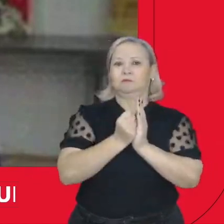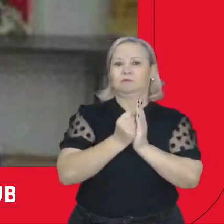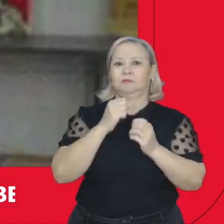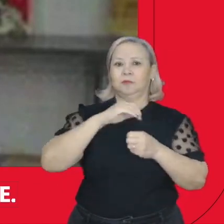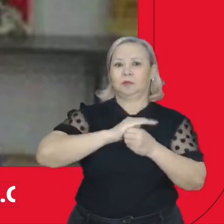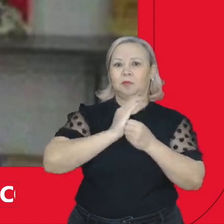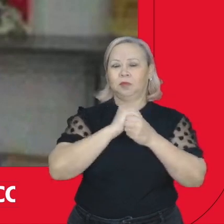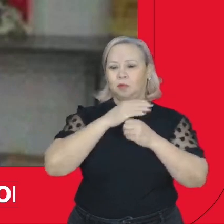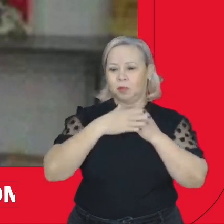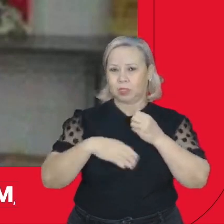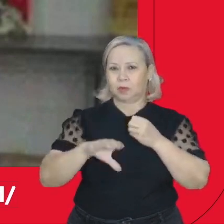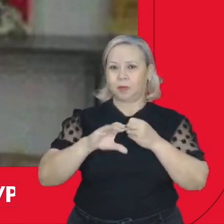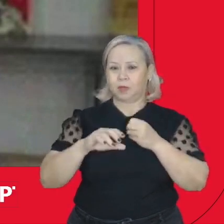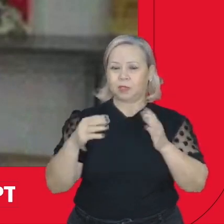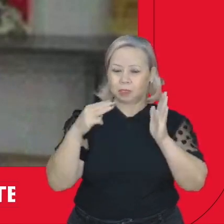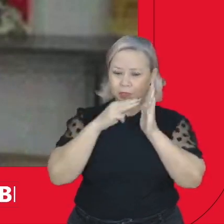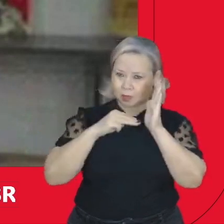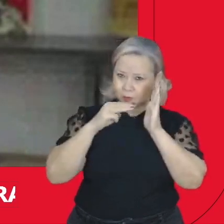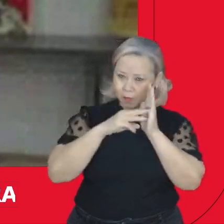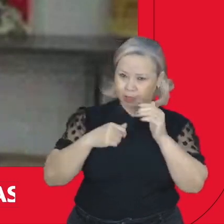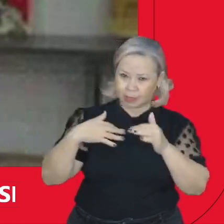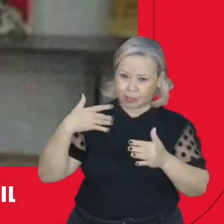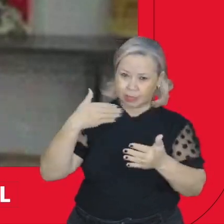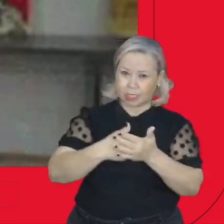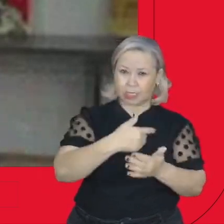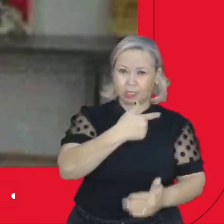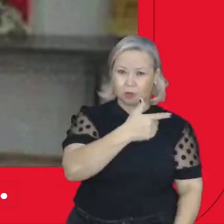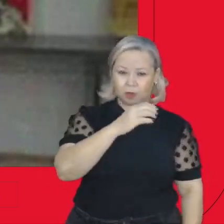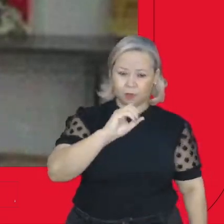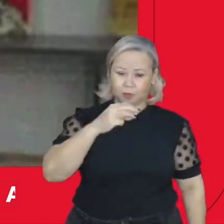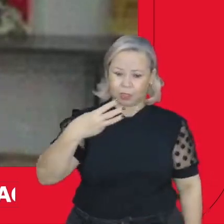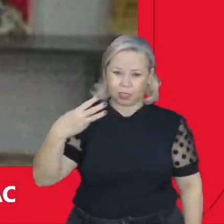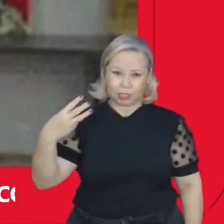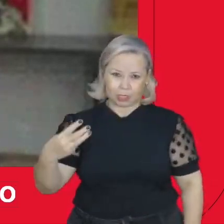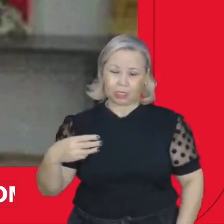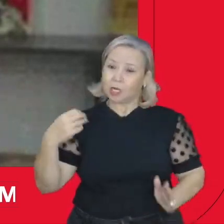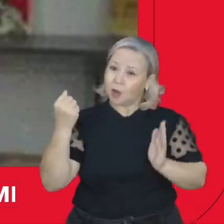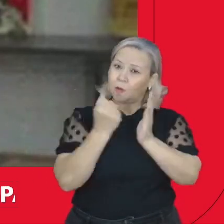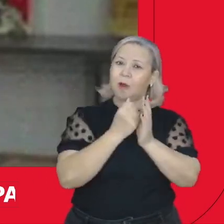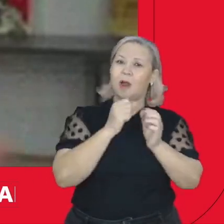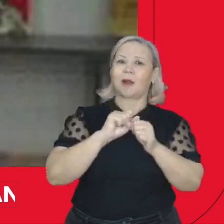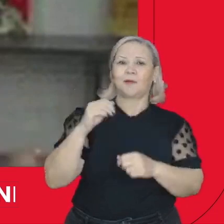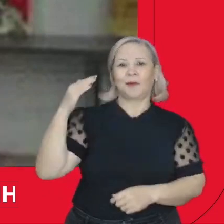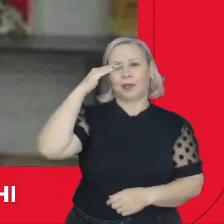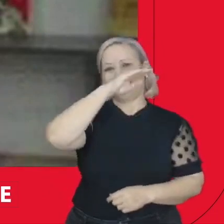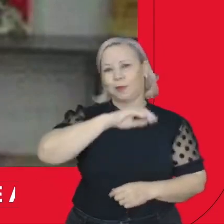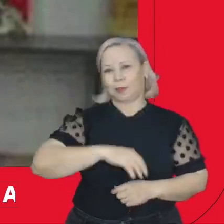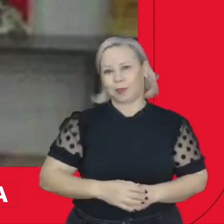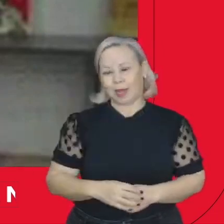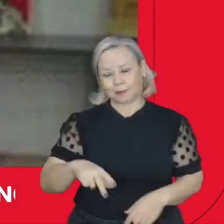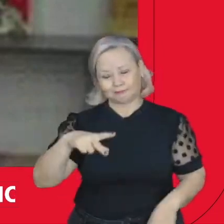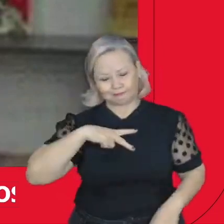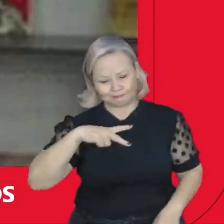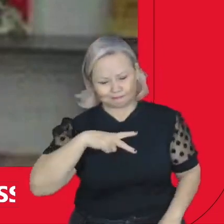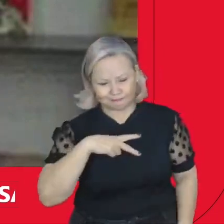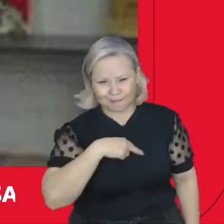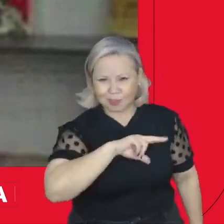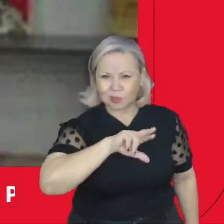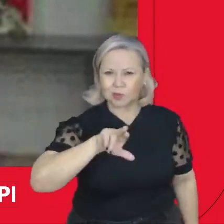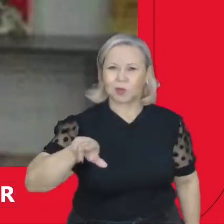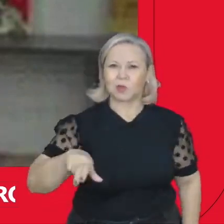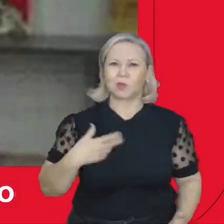metas até 2033. Mas como foi um marco também feito por Bolsonaro na onda privatista, num tempo